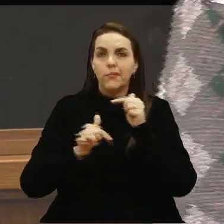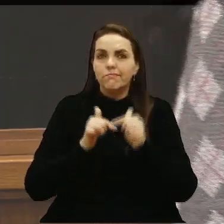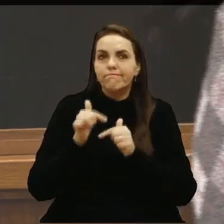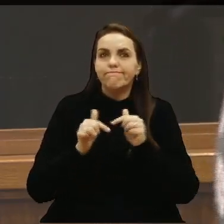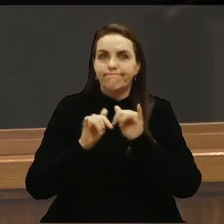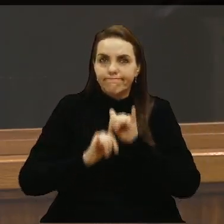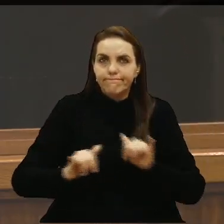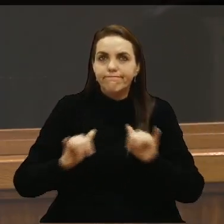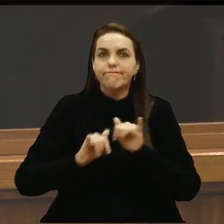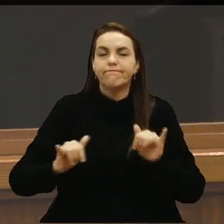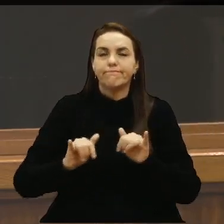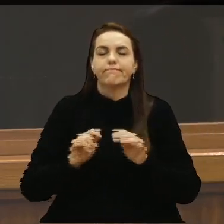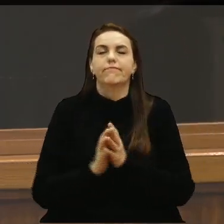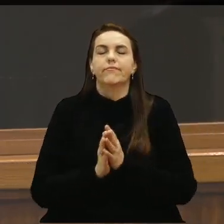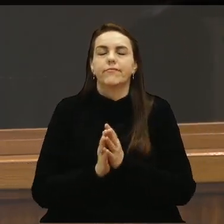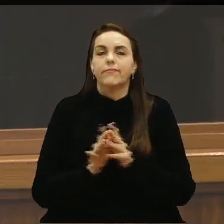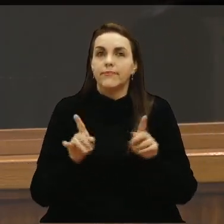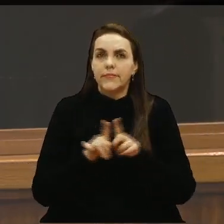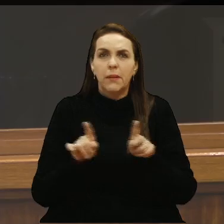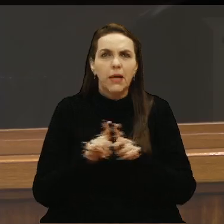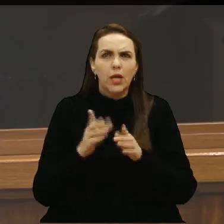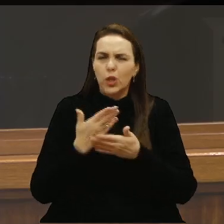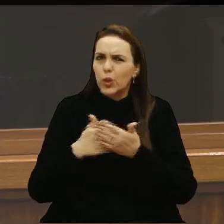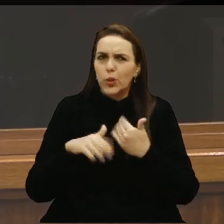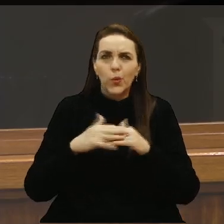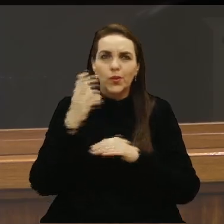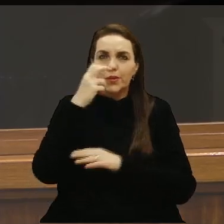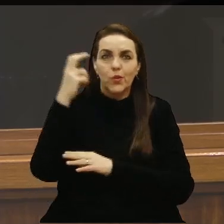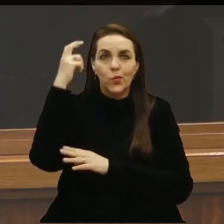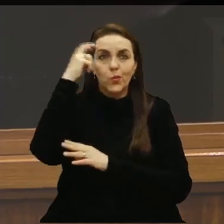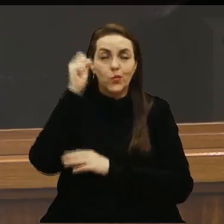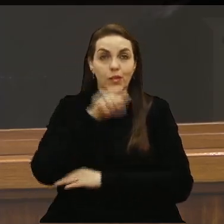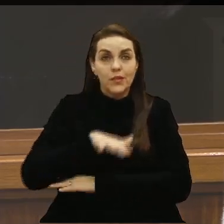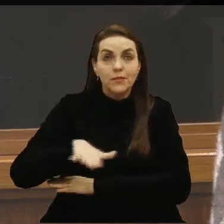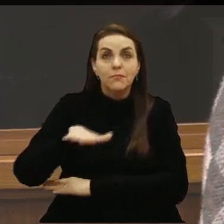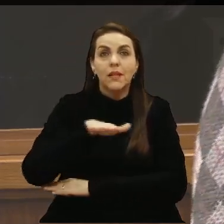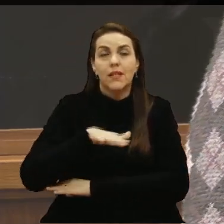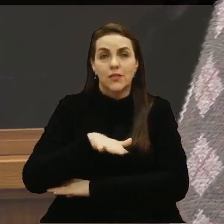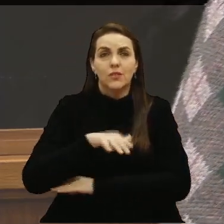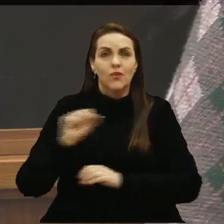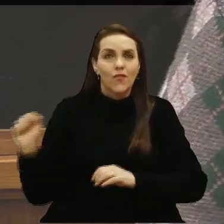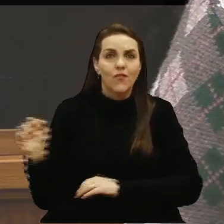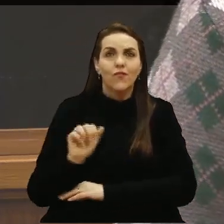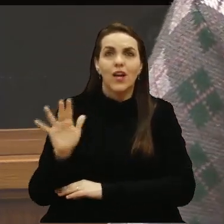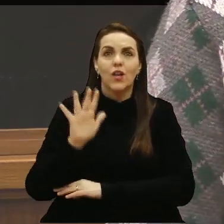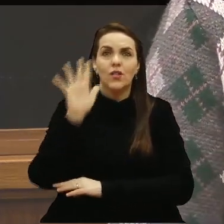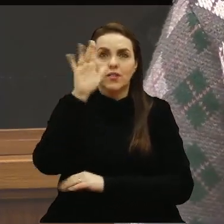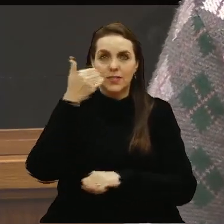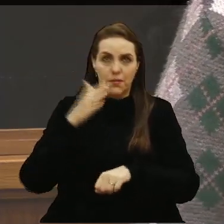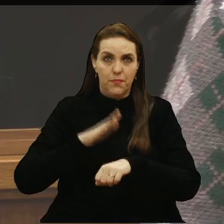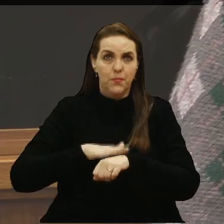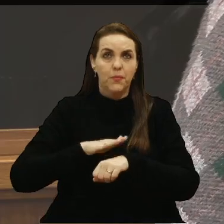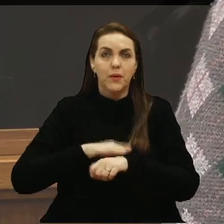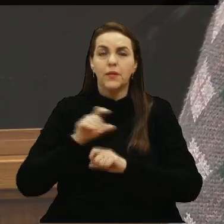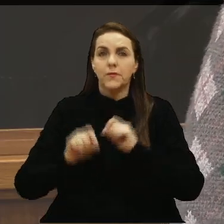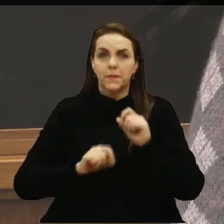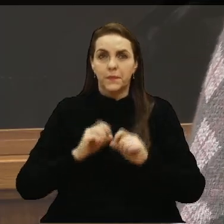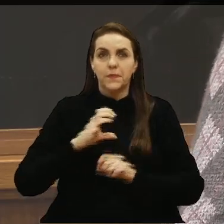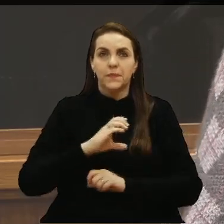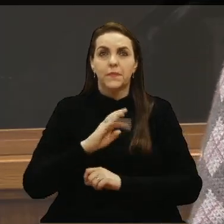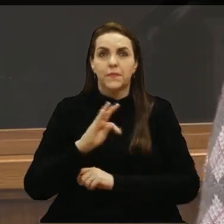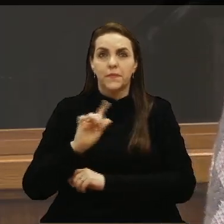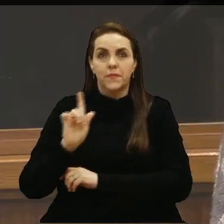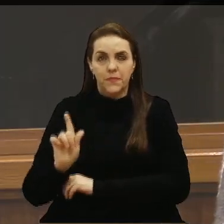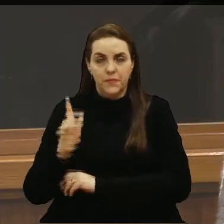trabalhado. Para todas as culturas tem espaço. Então, valorizar nesse momento o CTG, a